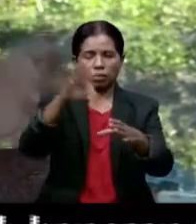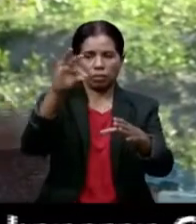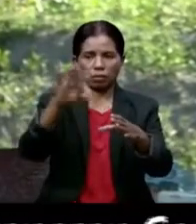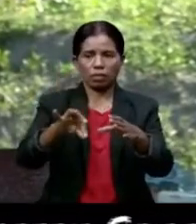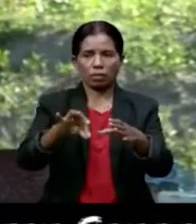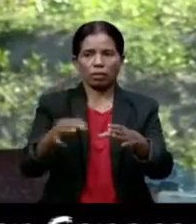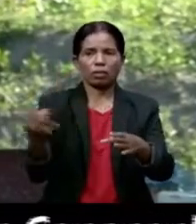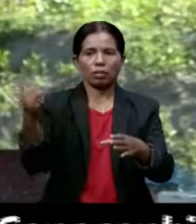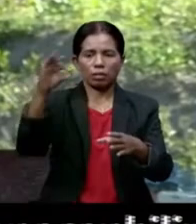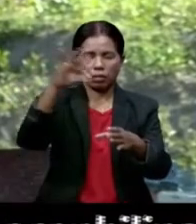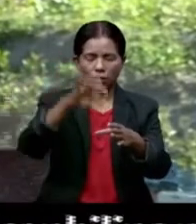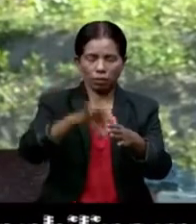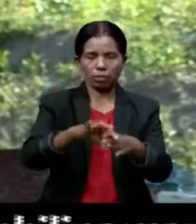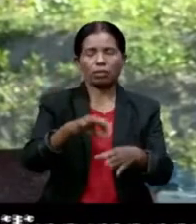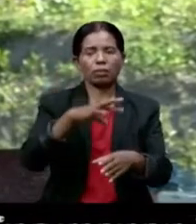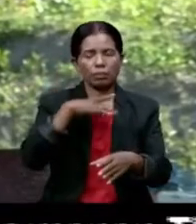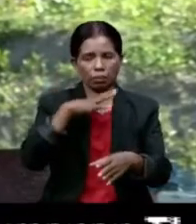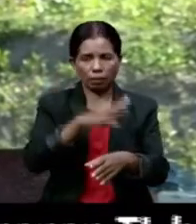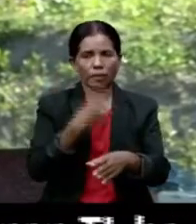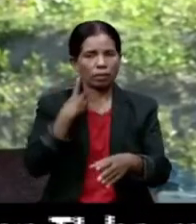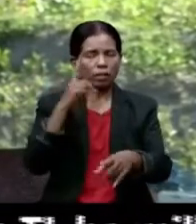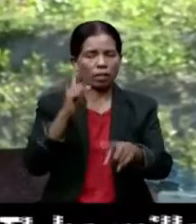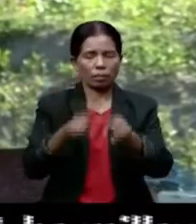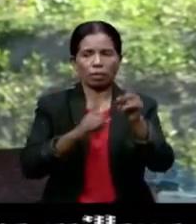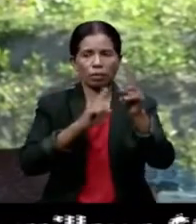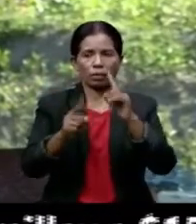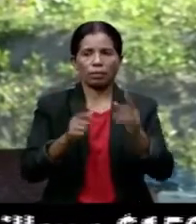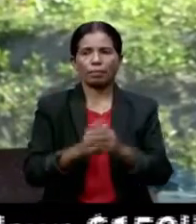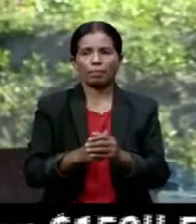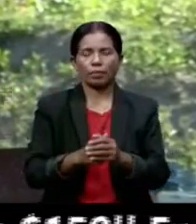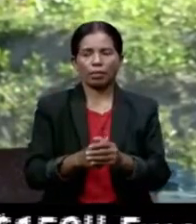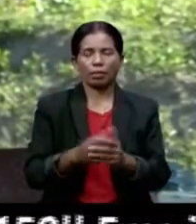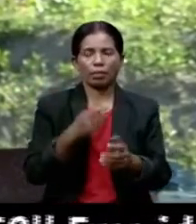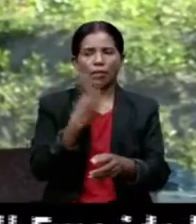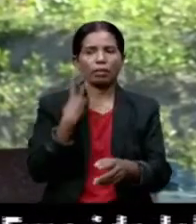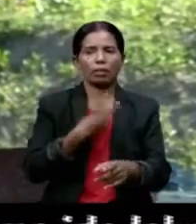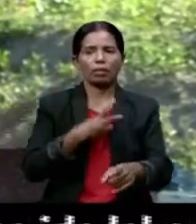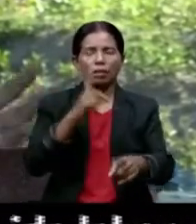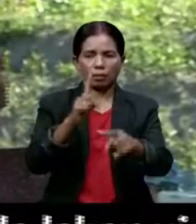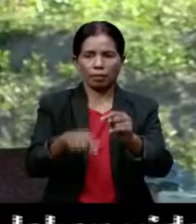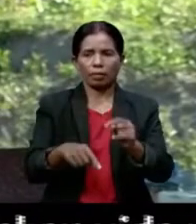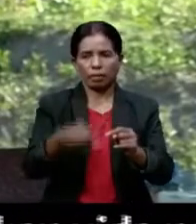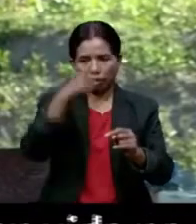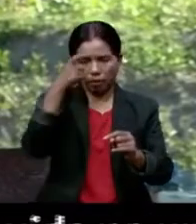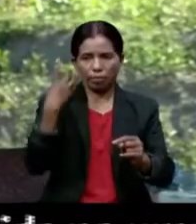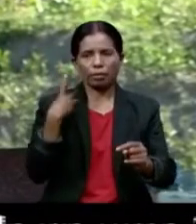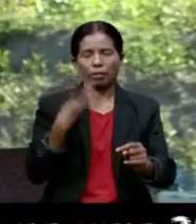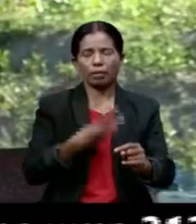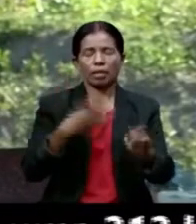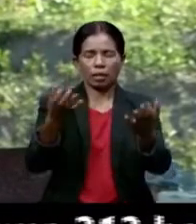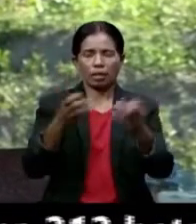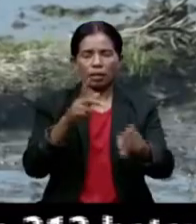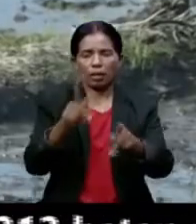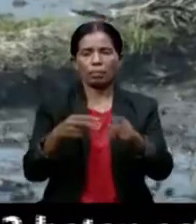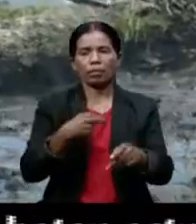fal sena ambel sama tahu ne ita labele kulia custo em benefício ne ita labele tamba ita a vontade mania ne